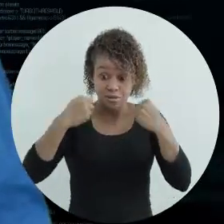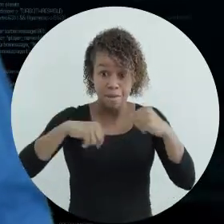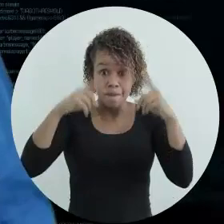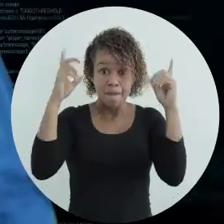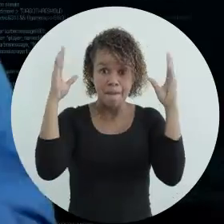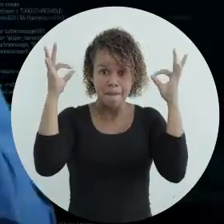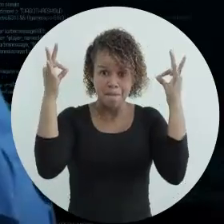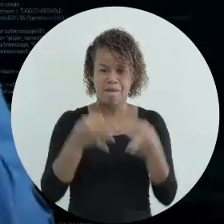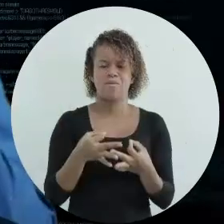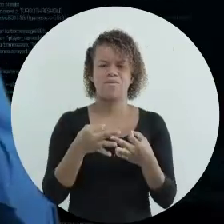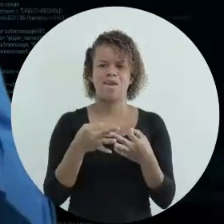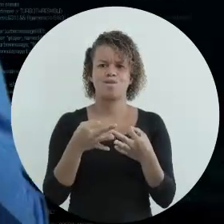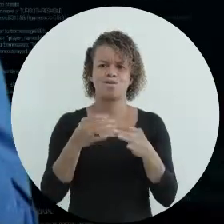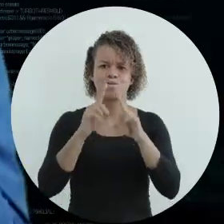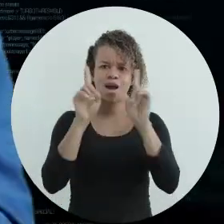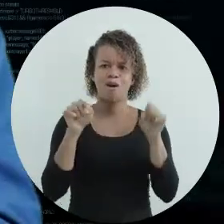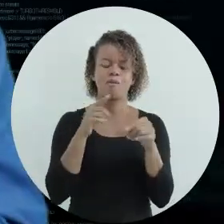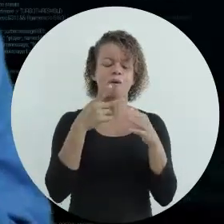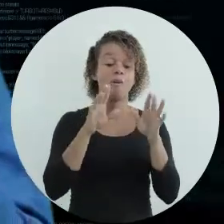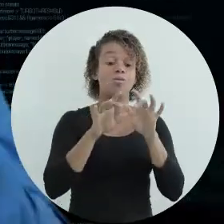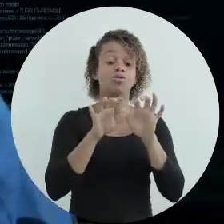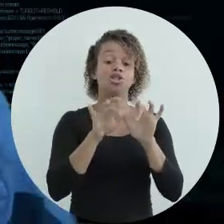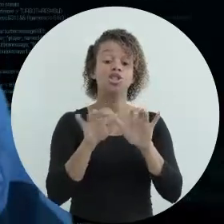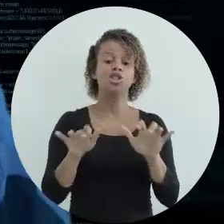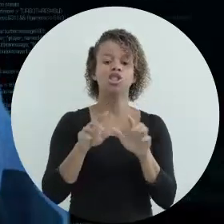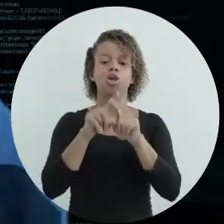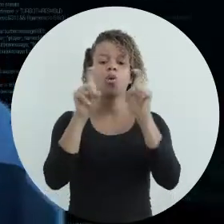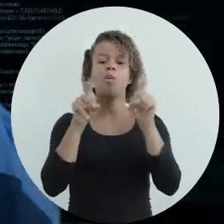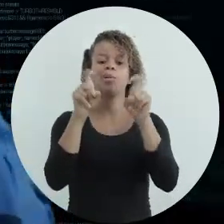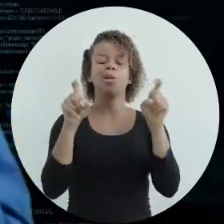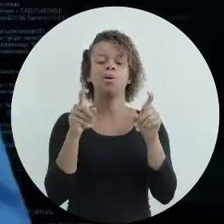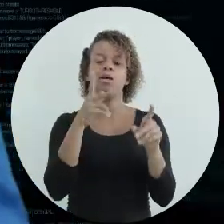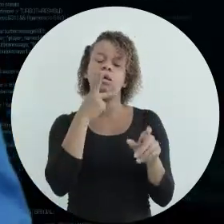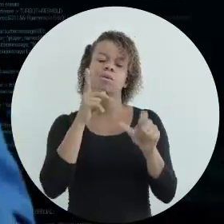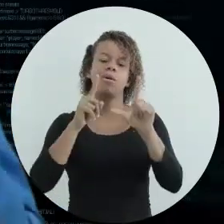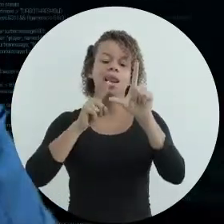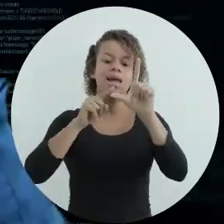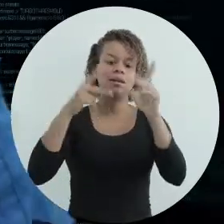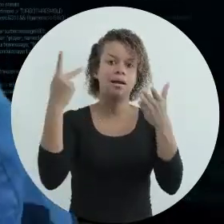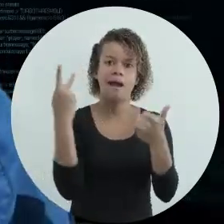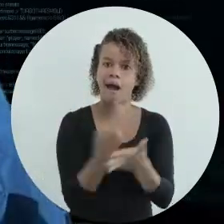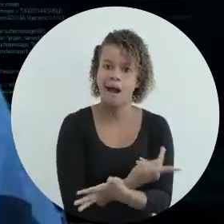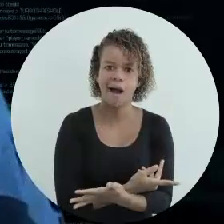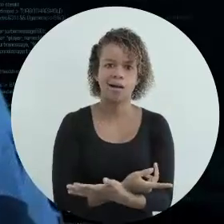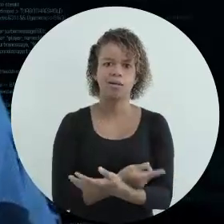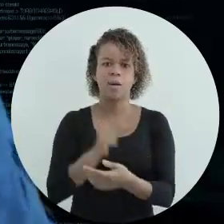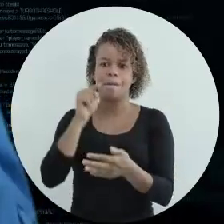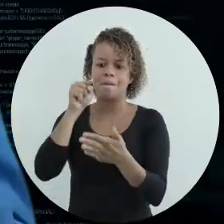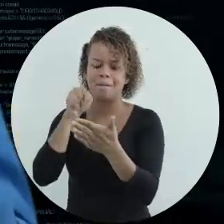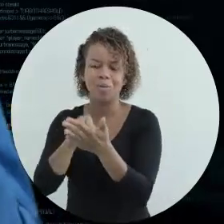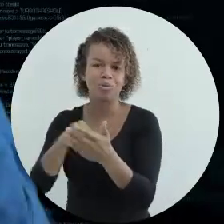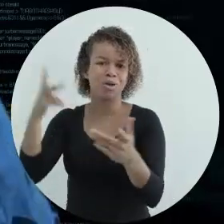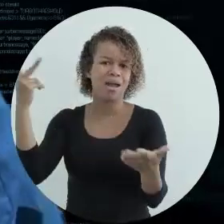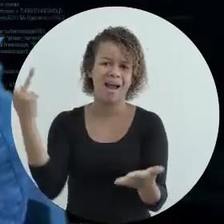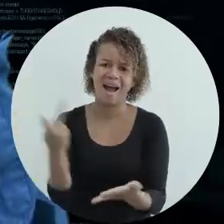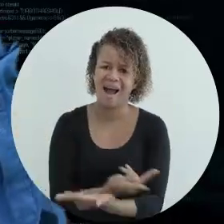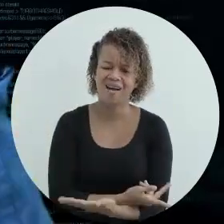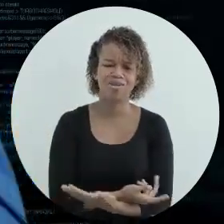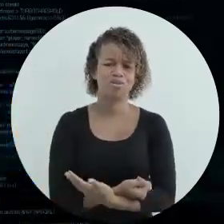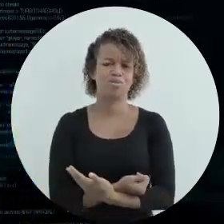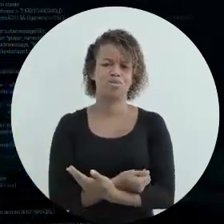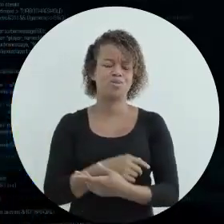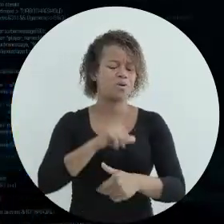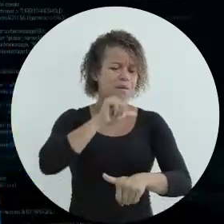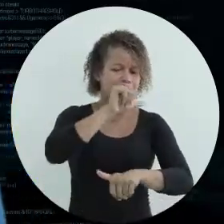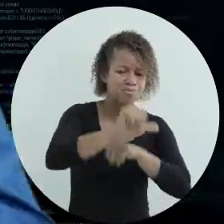como lida. Qualquer letrinha errada, qualquer pontuação errada, qualquer troca de valores